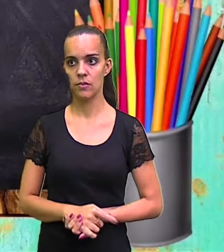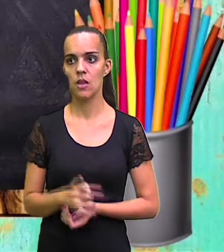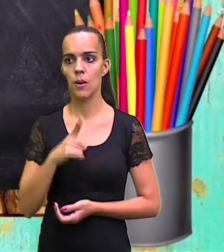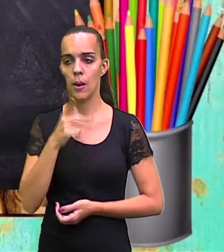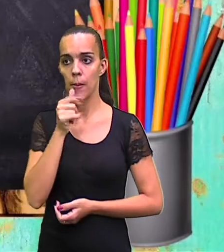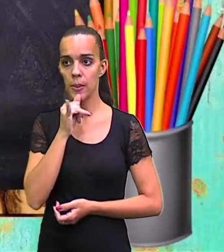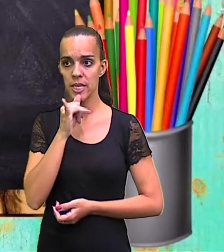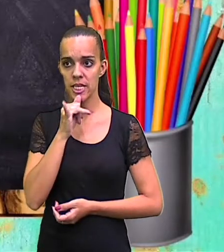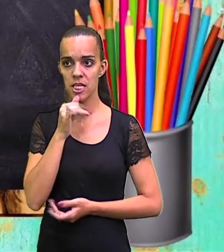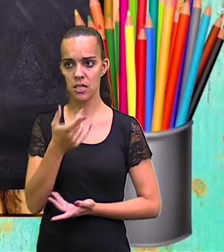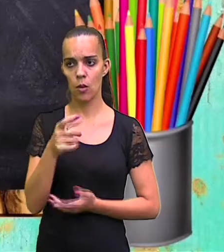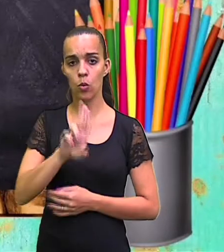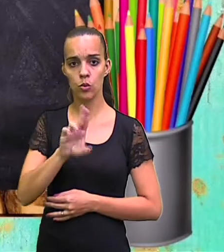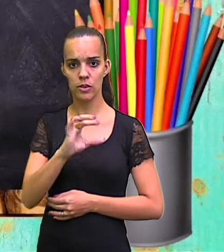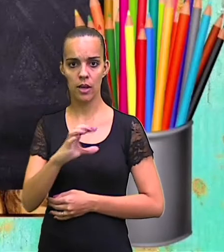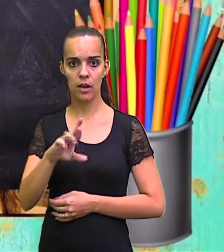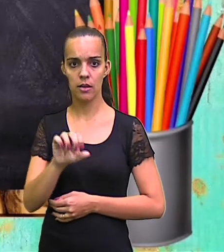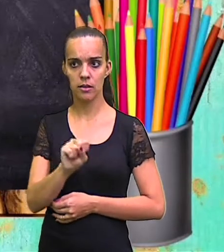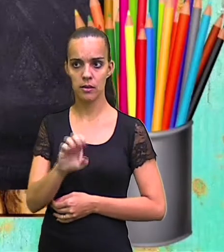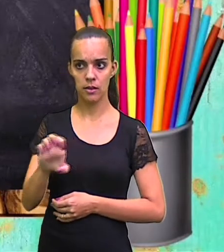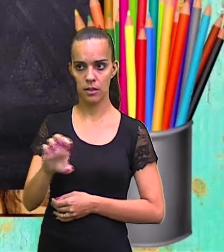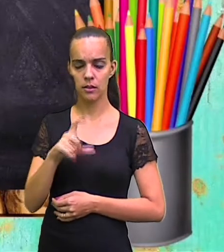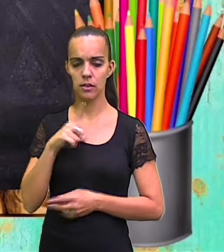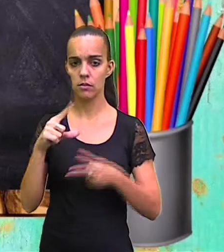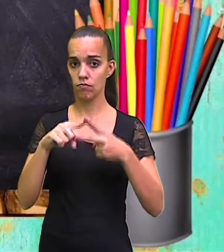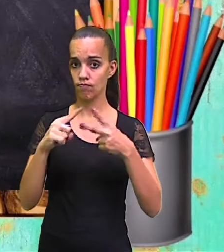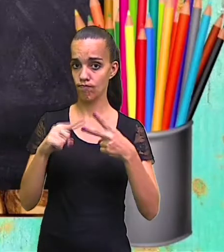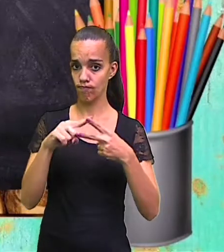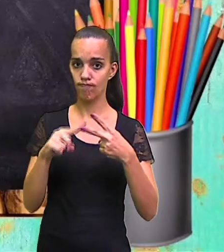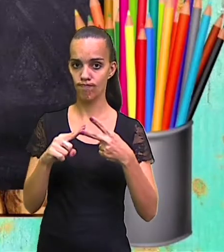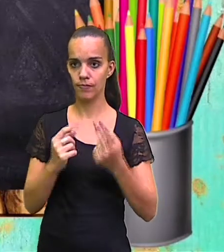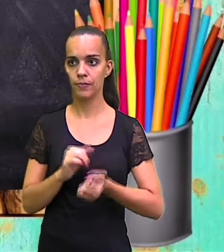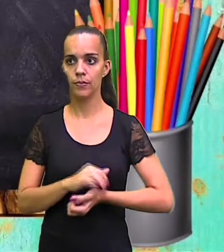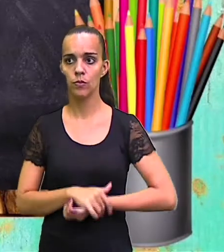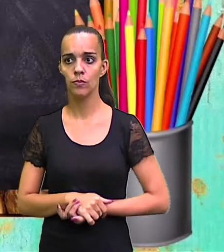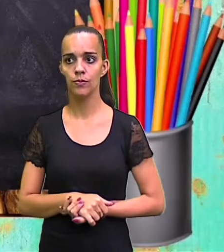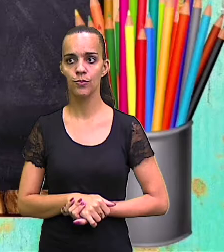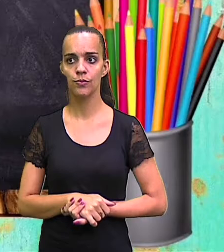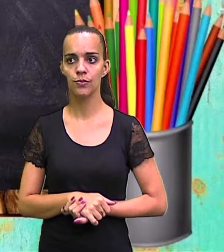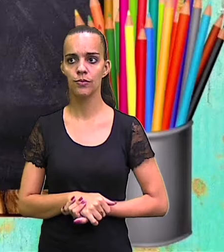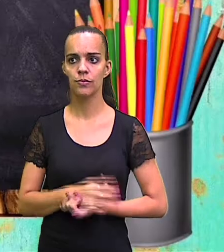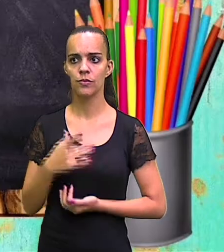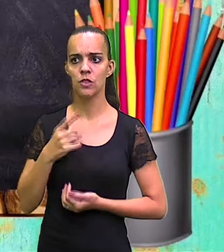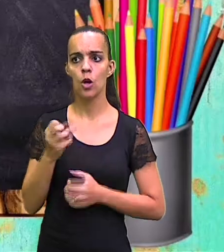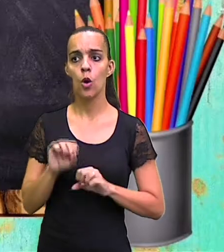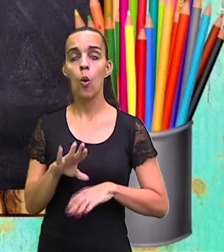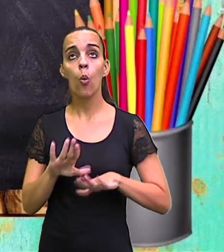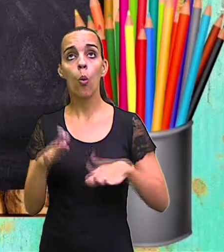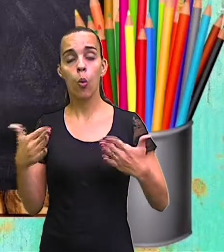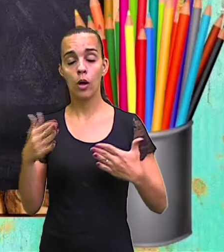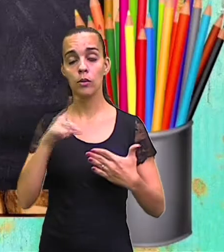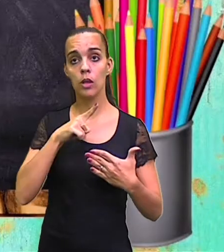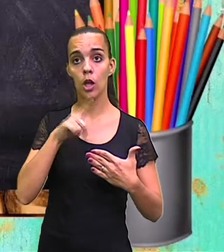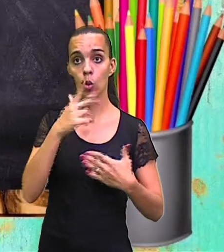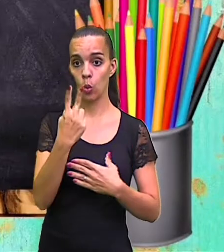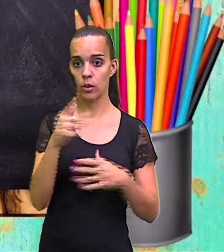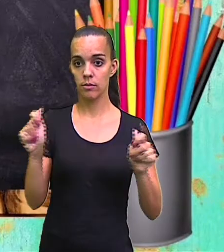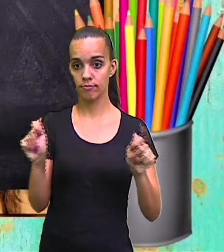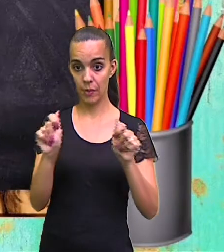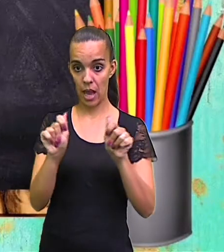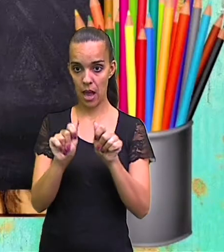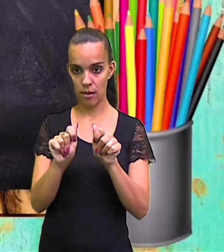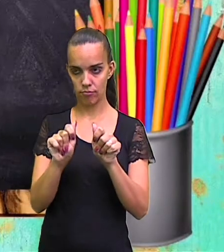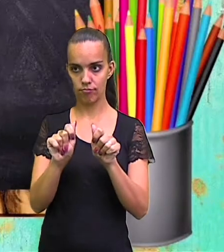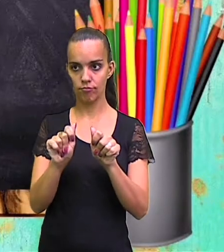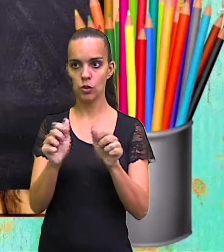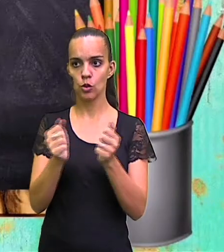crase, então, é a fusão de dois As. Quando dois As se fundem,